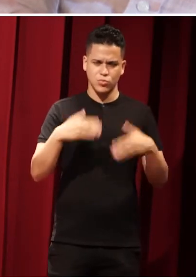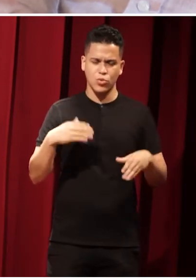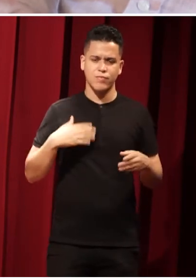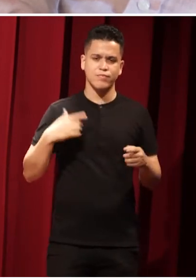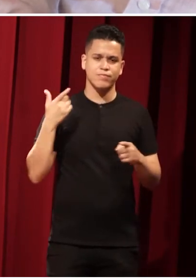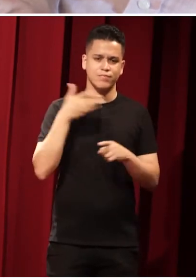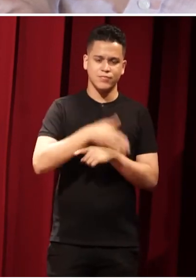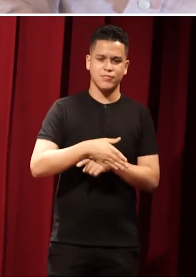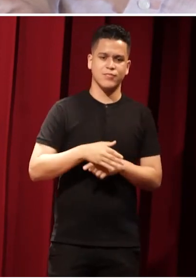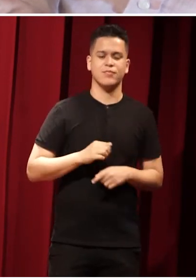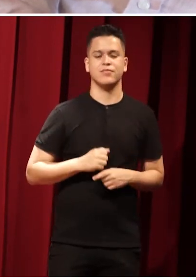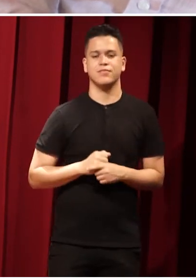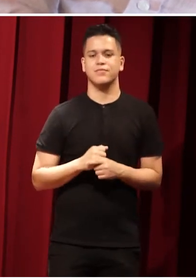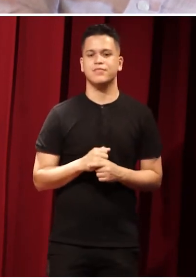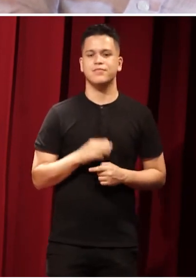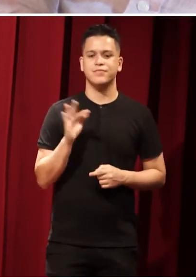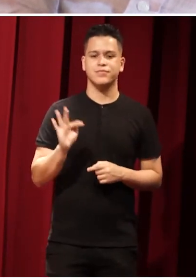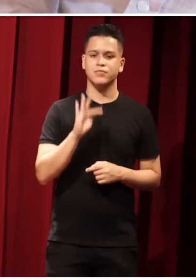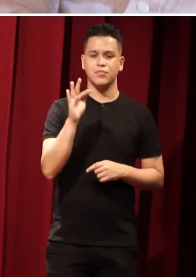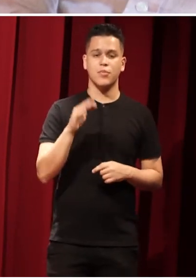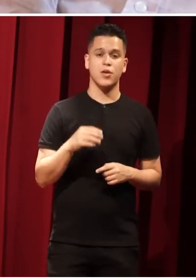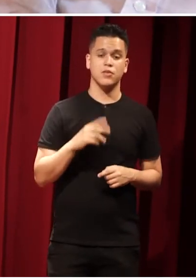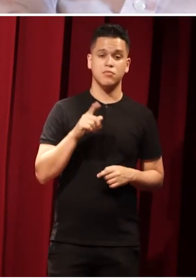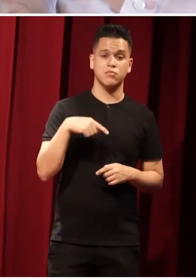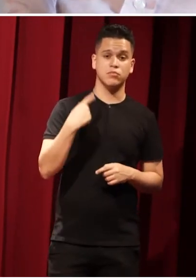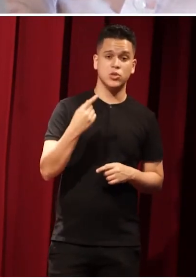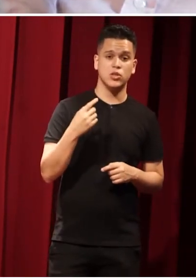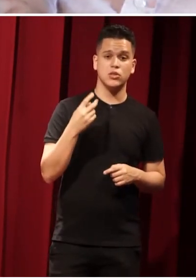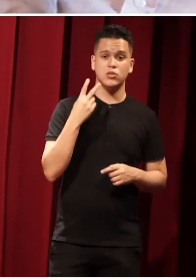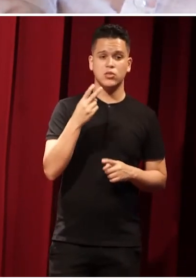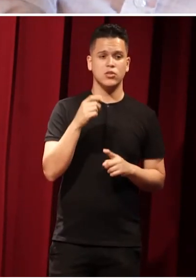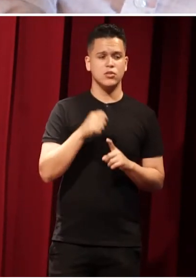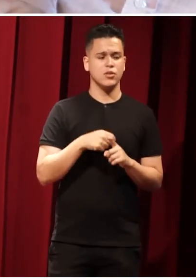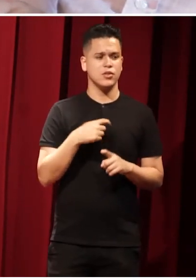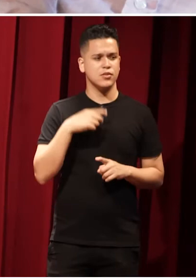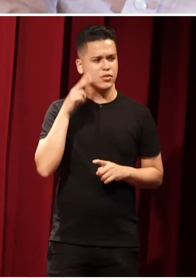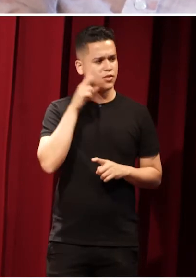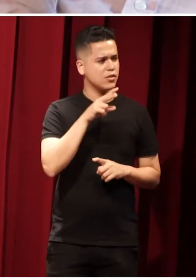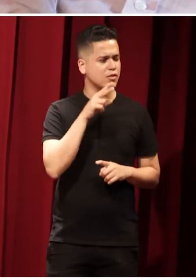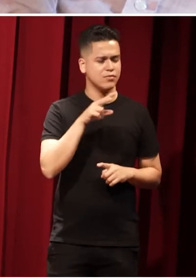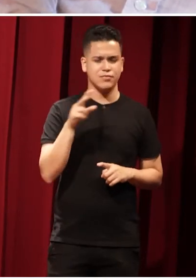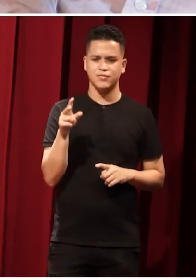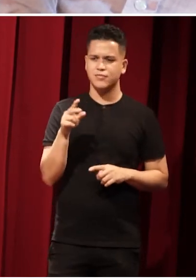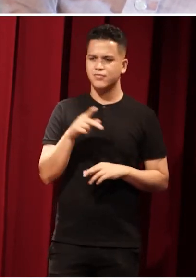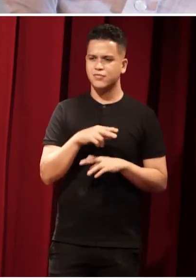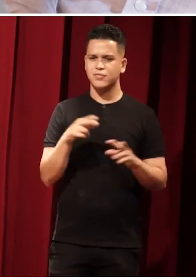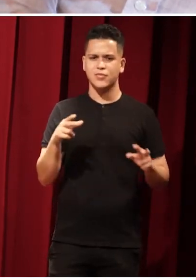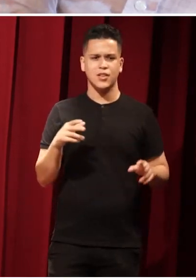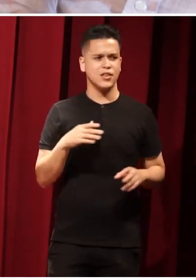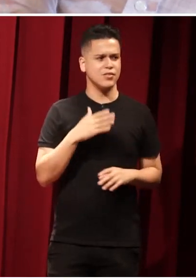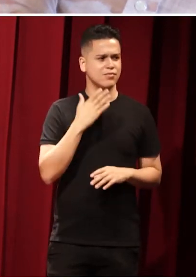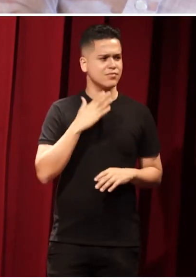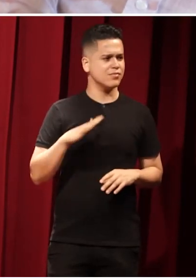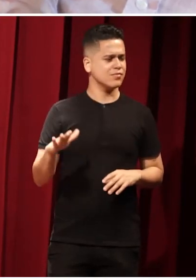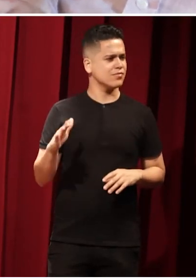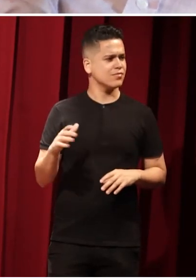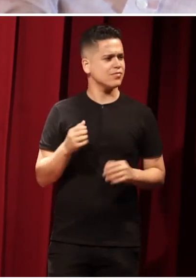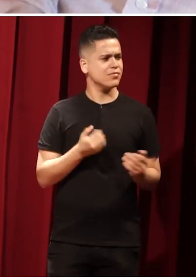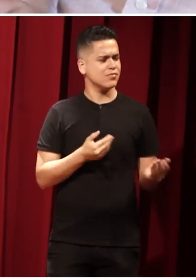aqui. Com 2 meses lá dentro da escola, eu olhava para o lado, aquele bando de menino, eu falei, o que é que eu estou fazendo